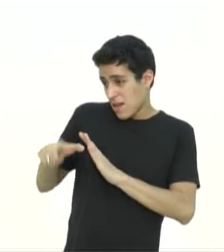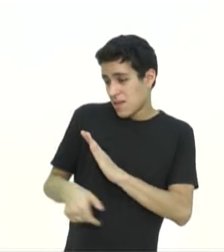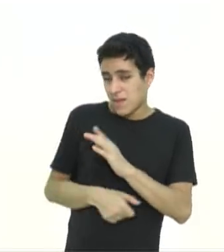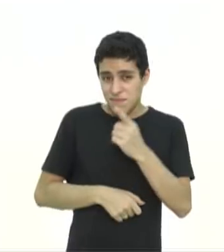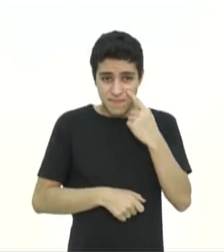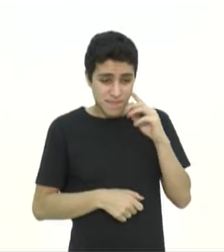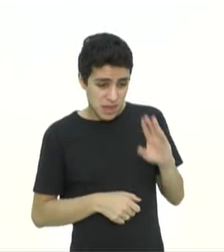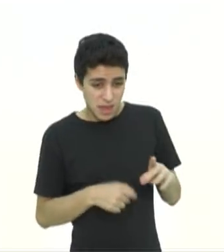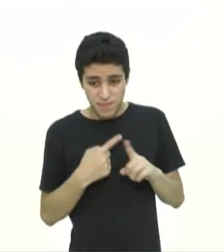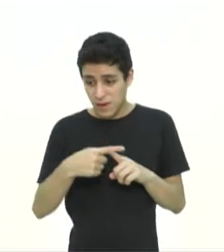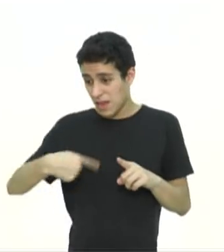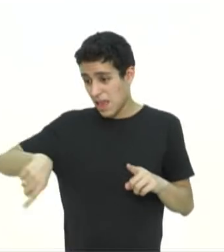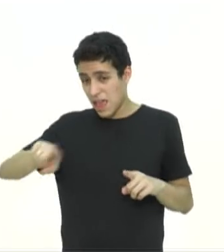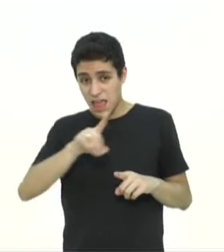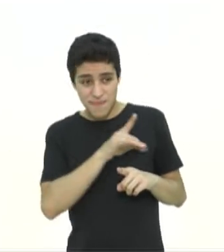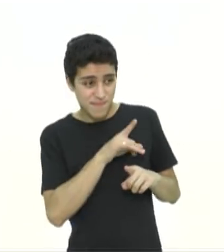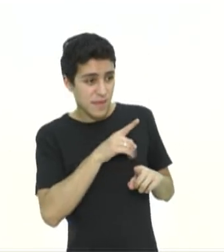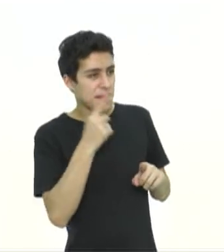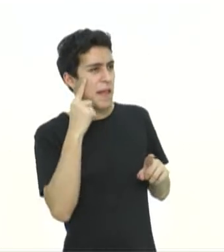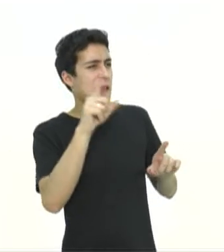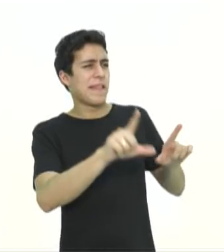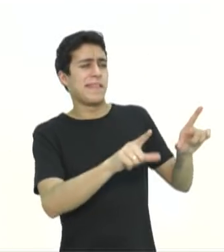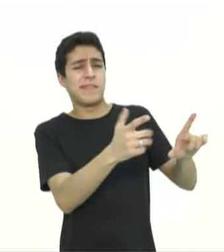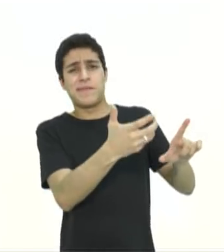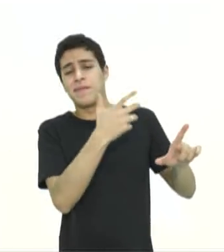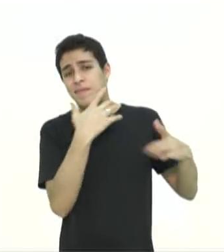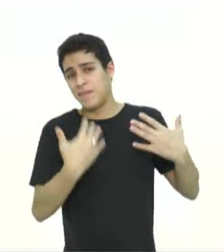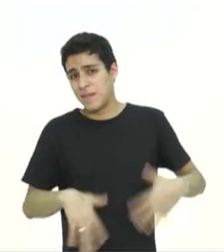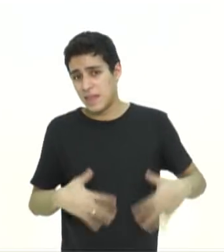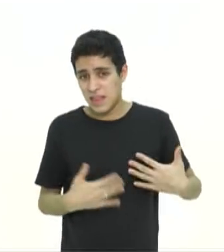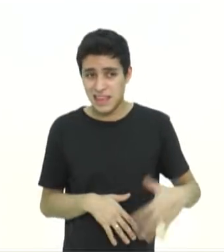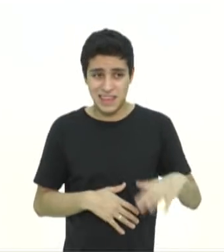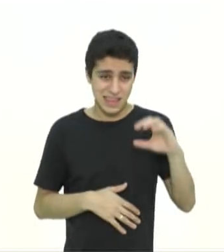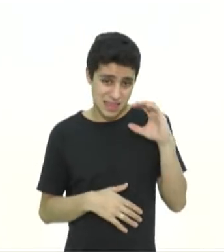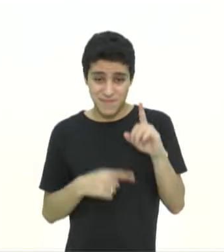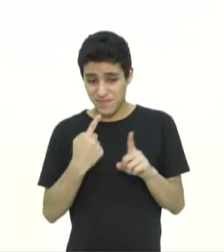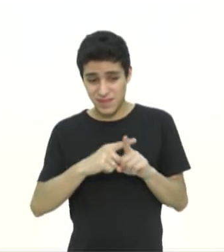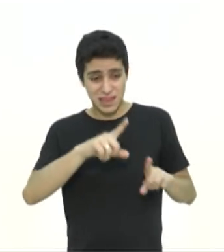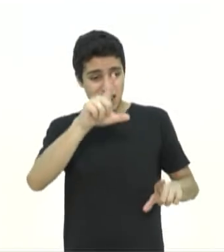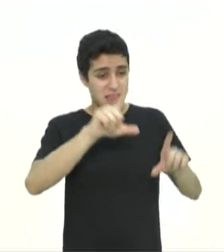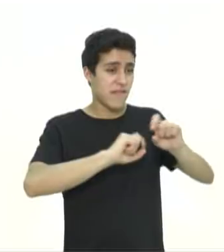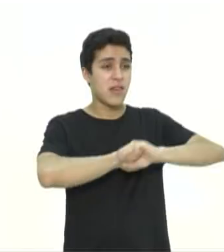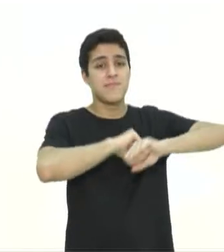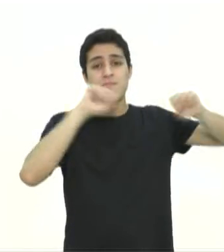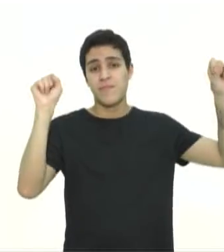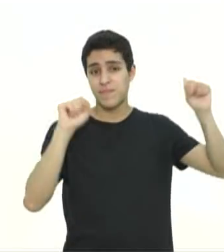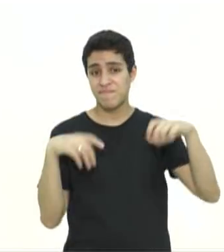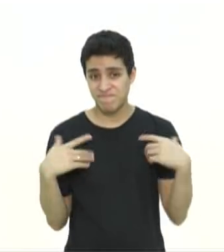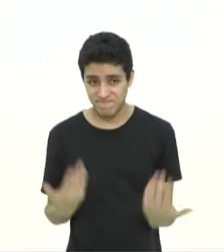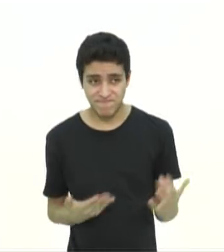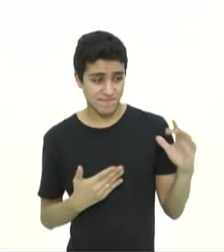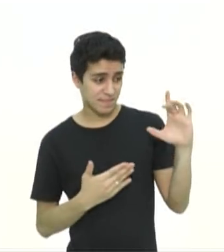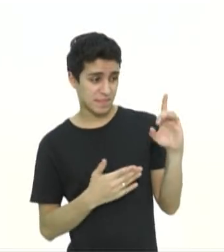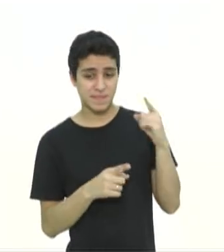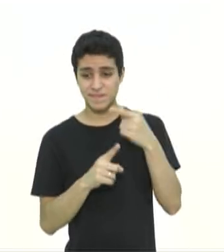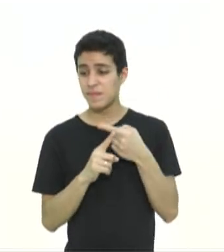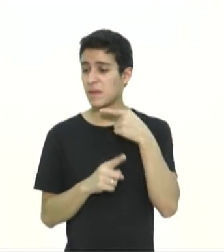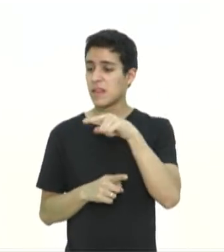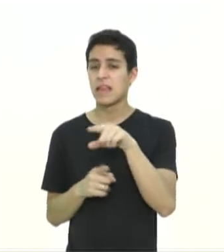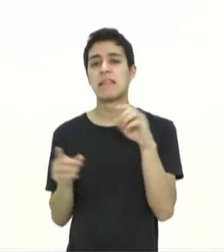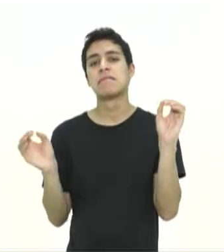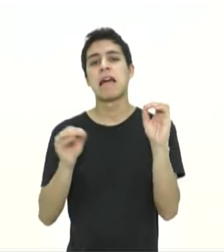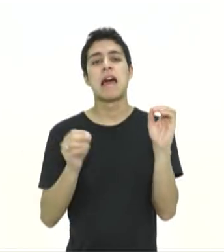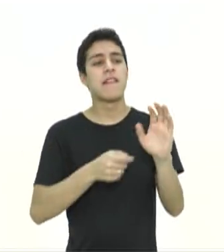Letra B, porque tinha medo do programa Linha Direta. Letra C, porque a TV ia explodir. Ou letra D, porque ele não